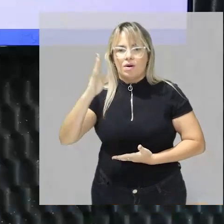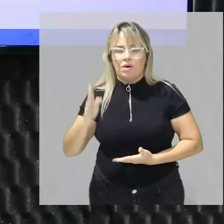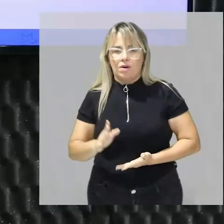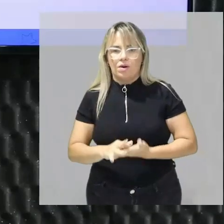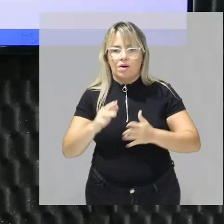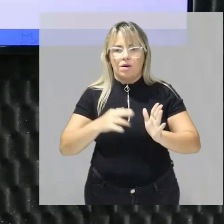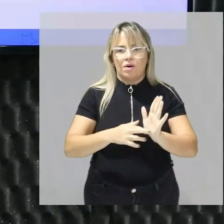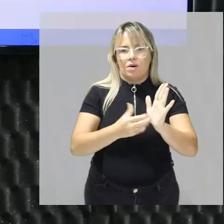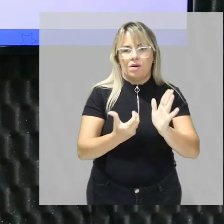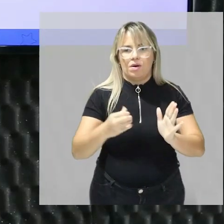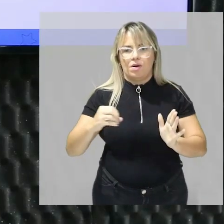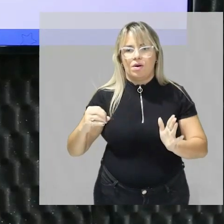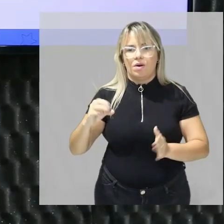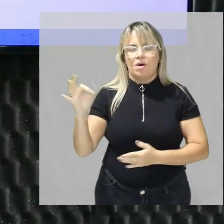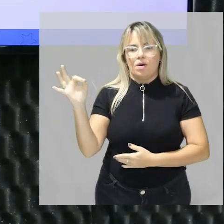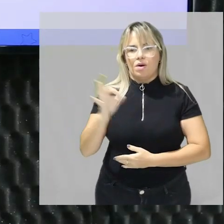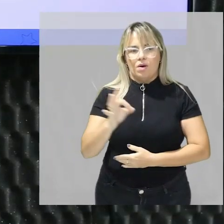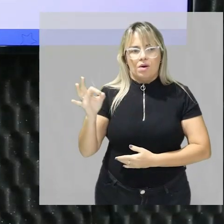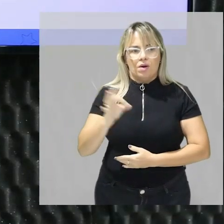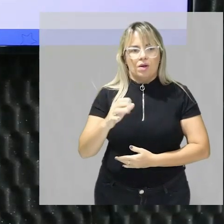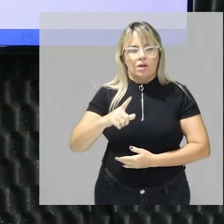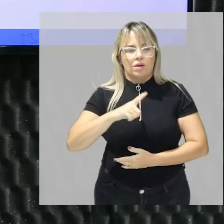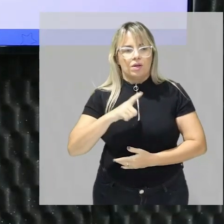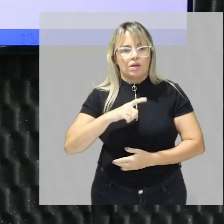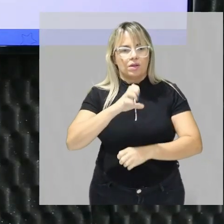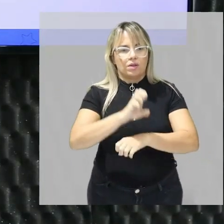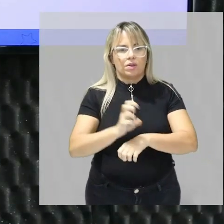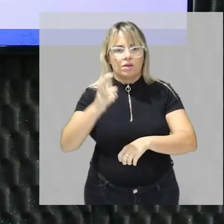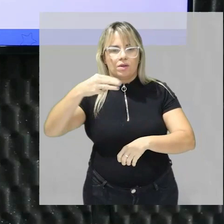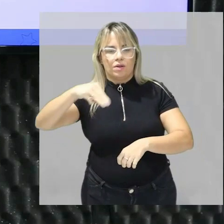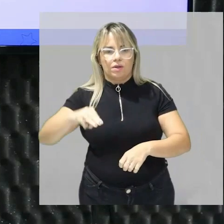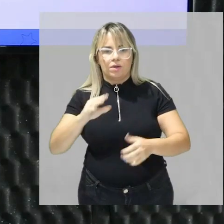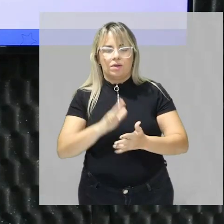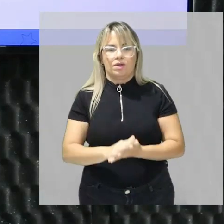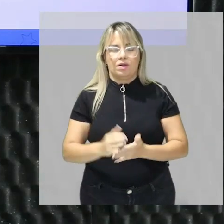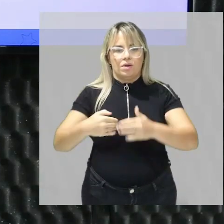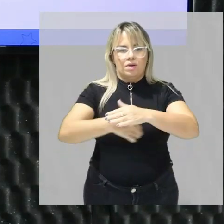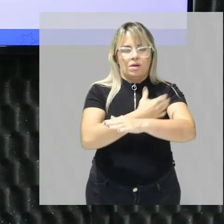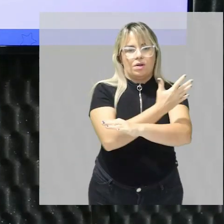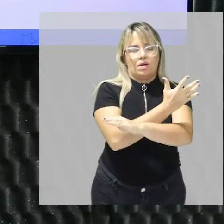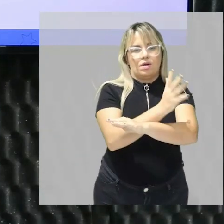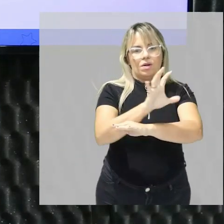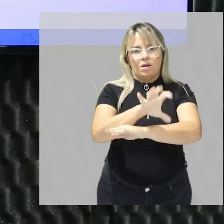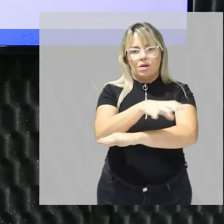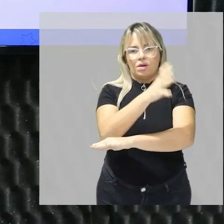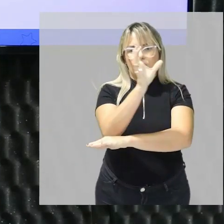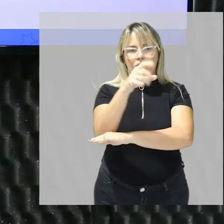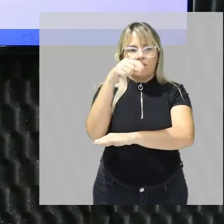biomas existentes no estado do Maranhão. Nesse